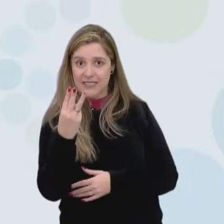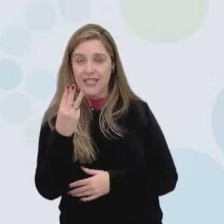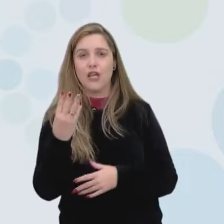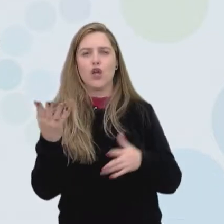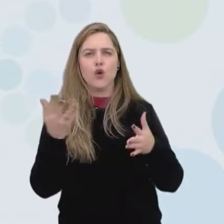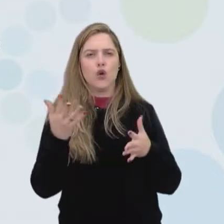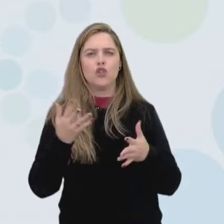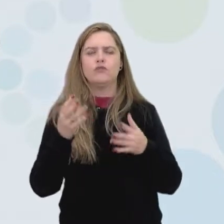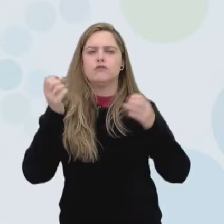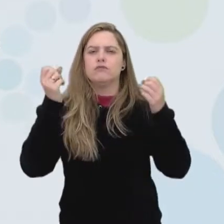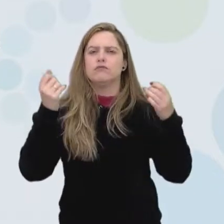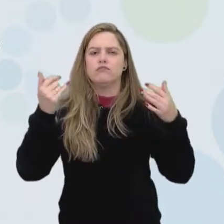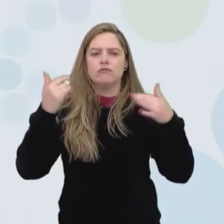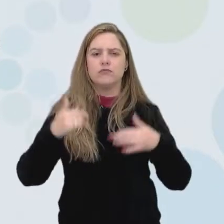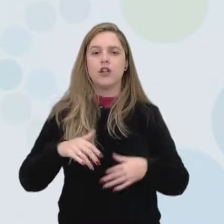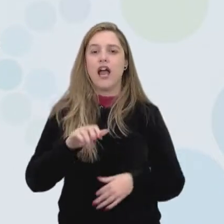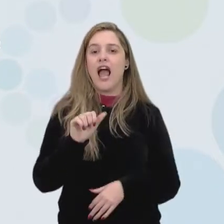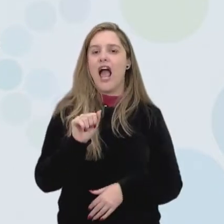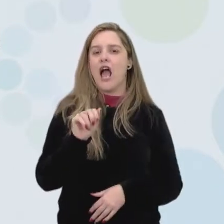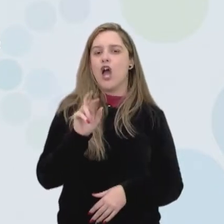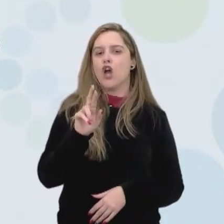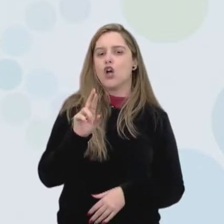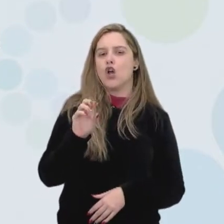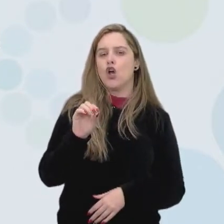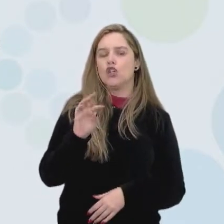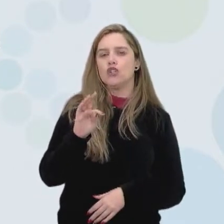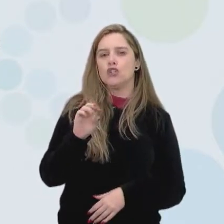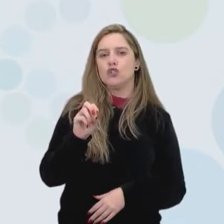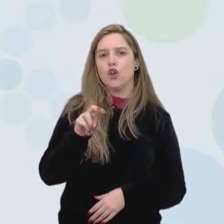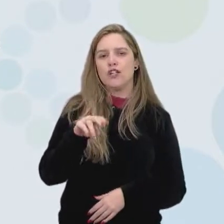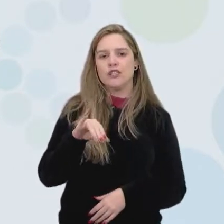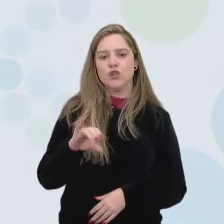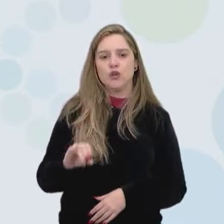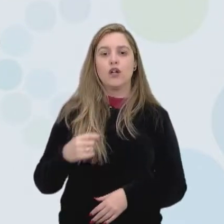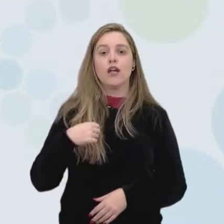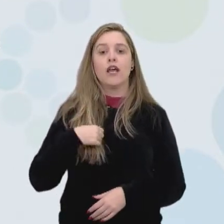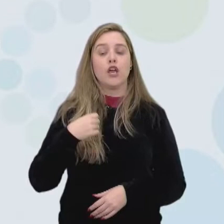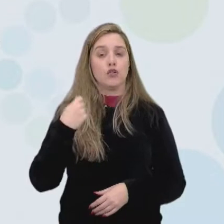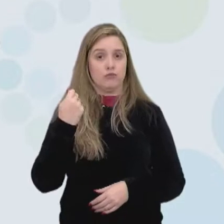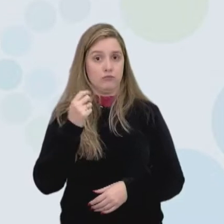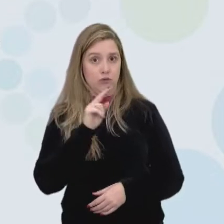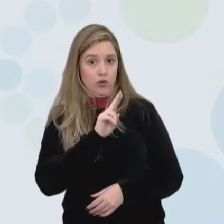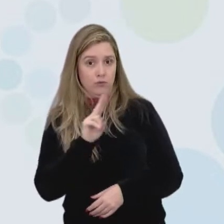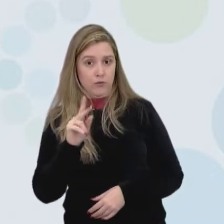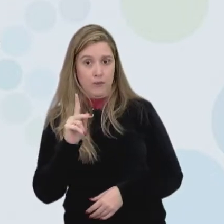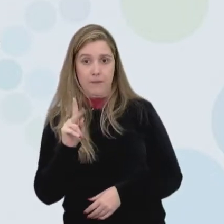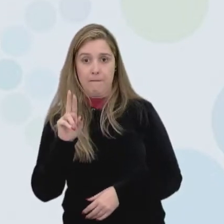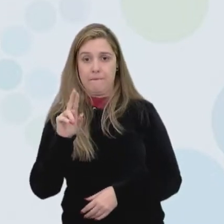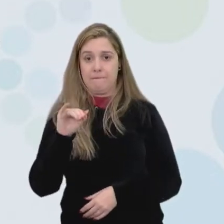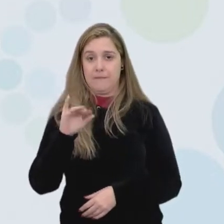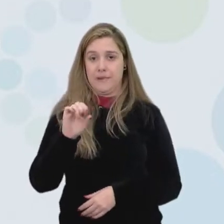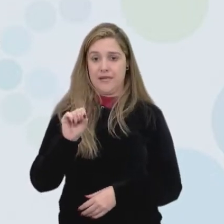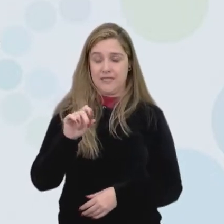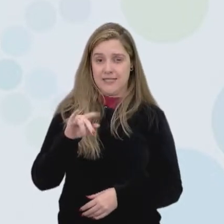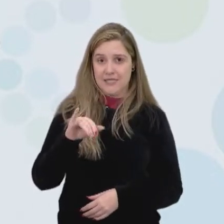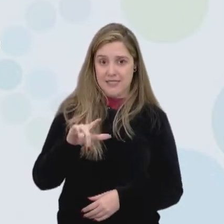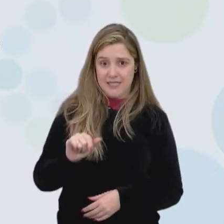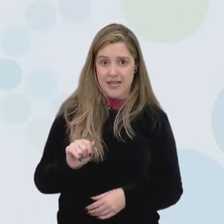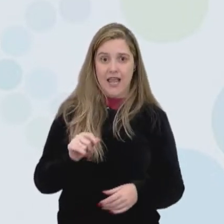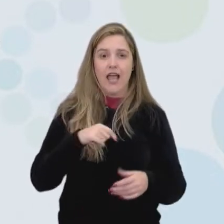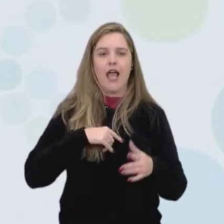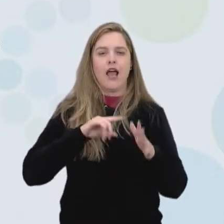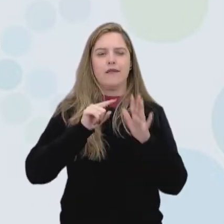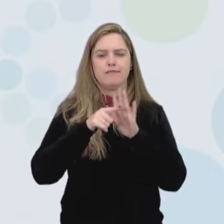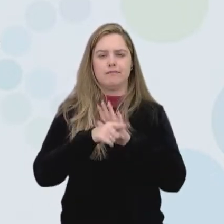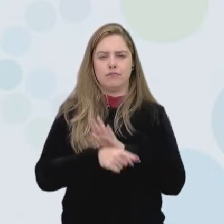gente vai falar sobre os agrotóxicos. Eu sou a professora Priscila Ortega e o nosso aprofundamento é